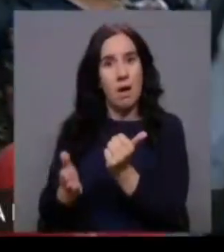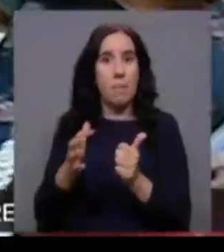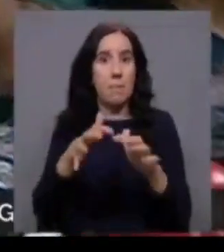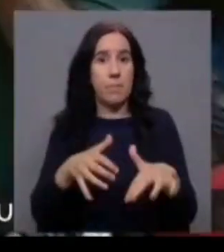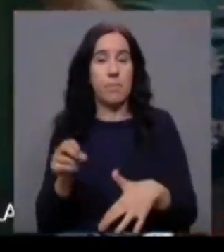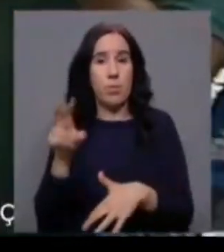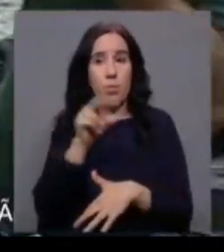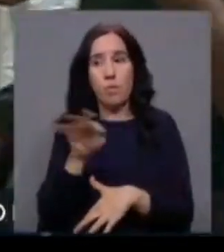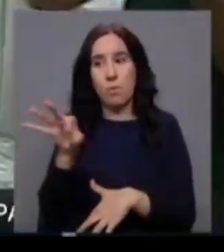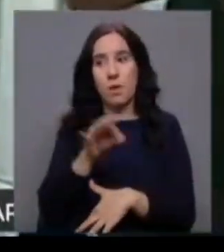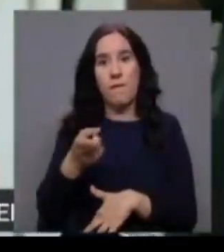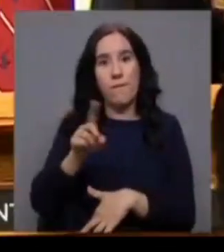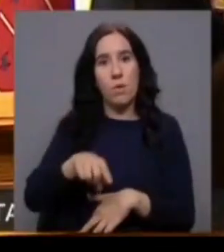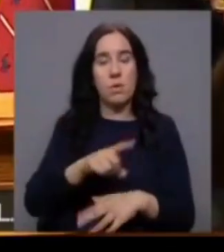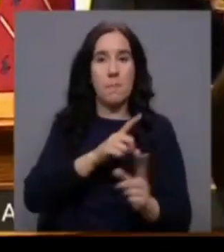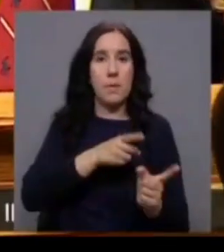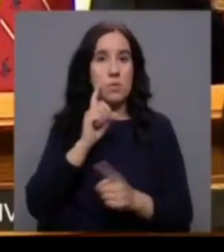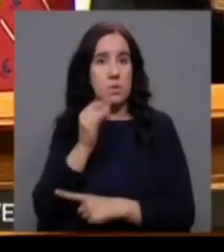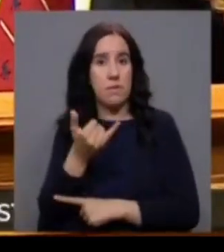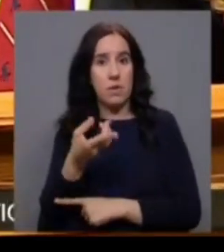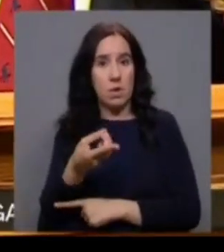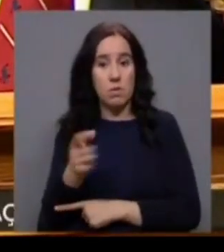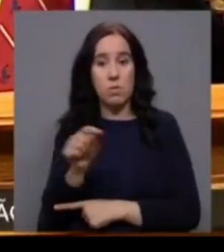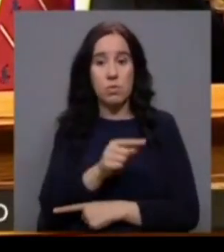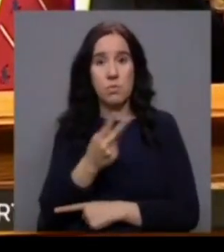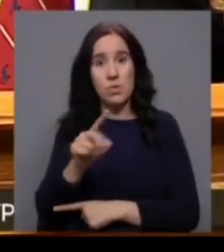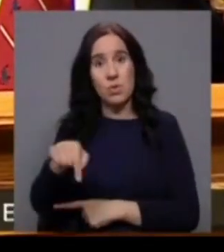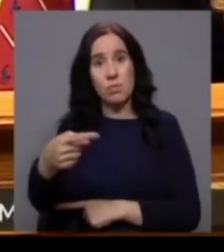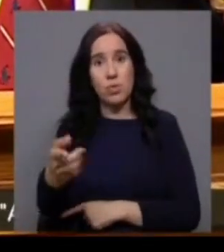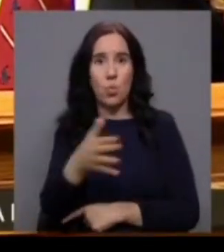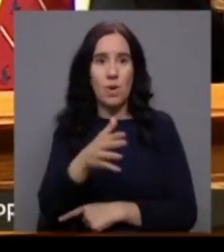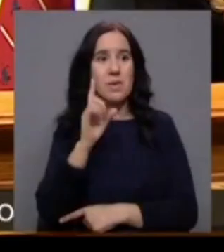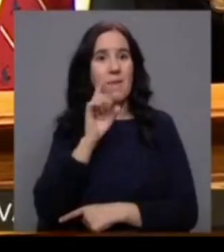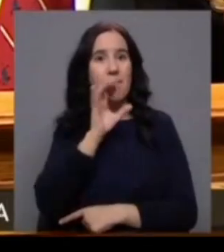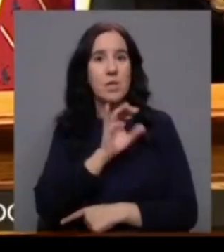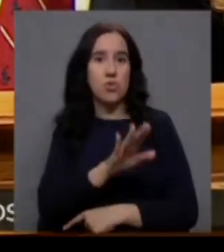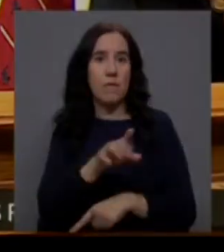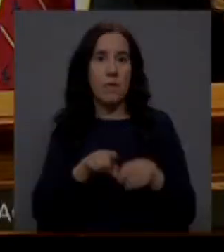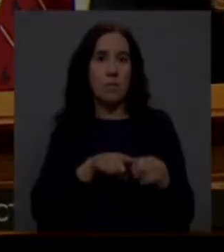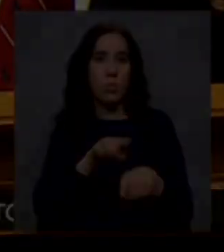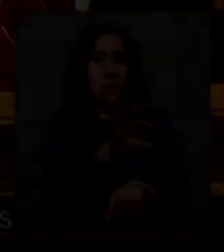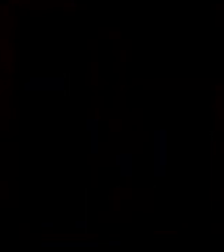nomeado a 29 de março, quase 2 meses depois da eleição da filha como deputada do Chega.